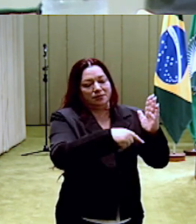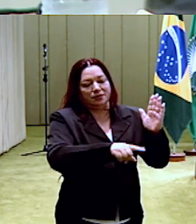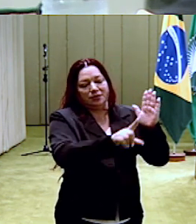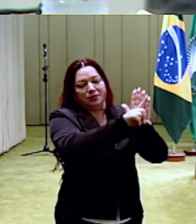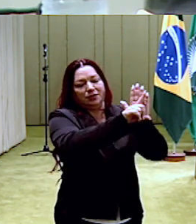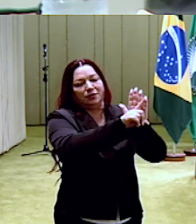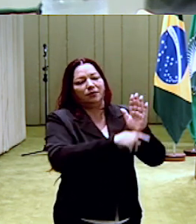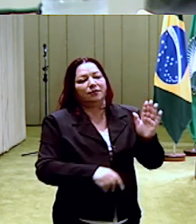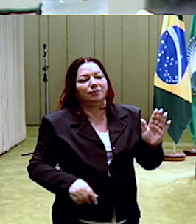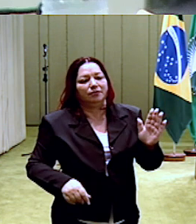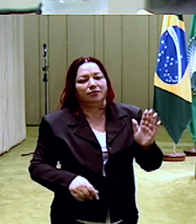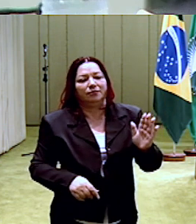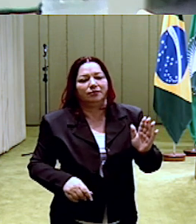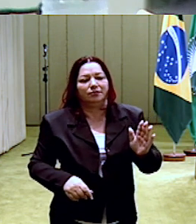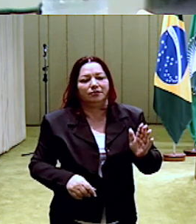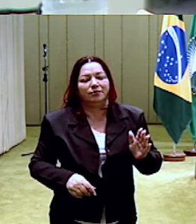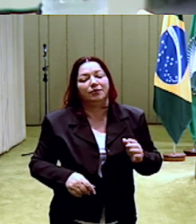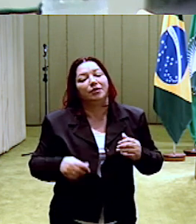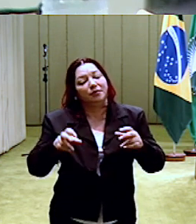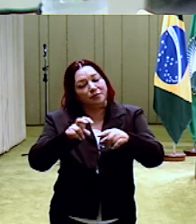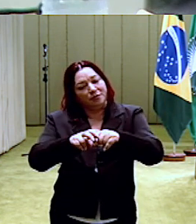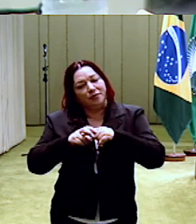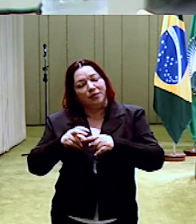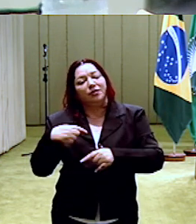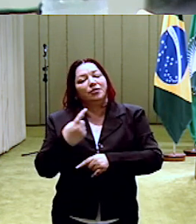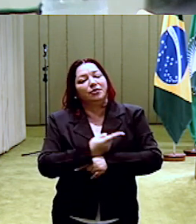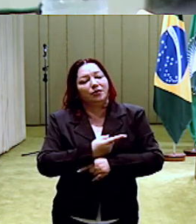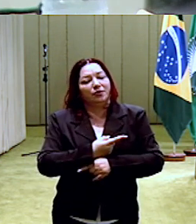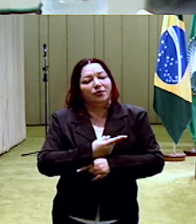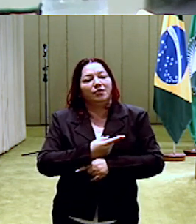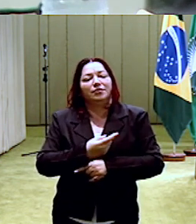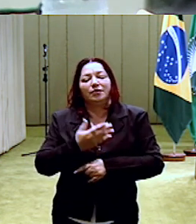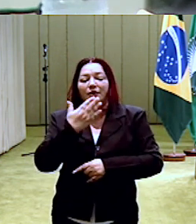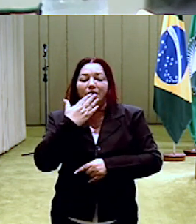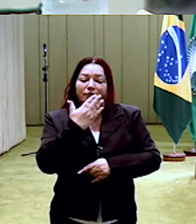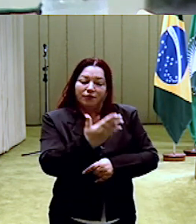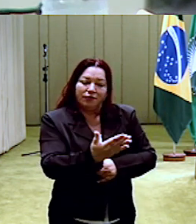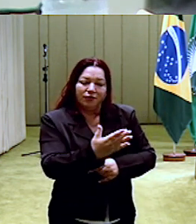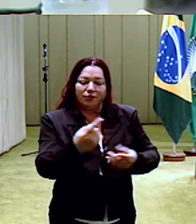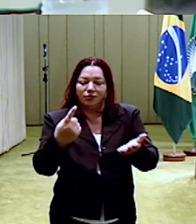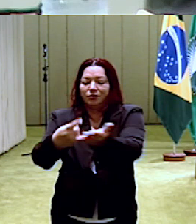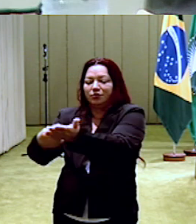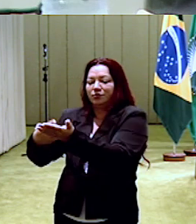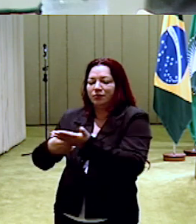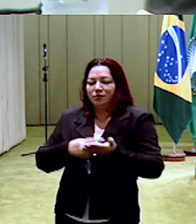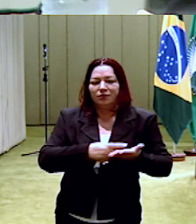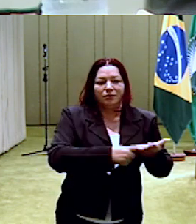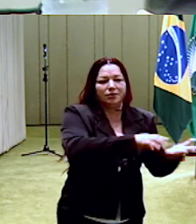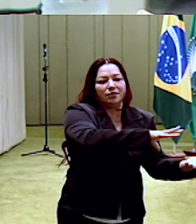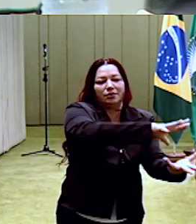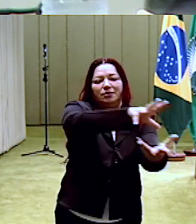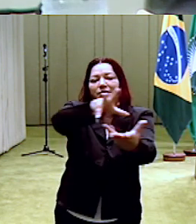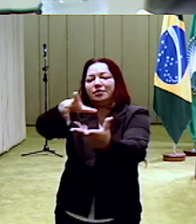autorregulação com diretrizes mais sólidas. Por isso, somos enfaticamente favoráveis a um tratado internacional sobre a